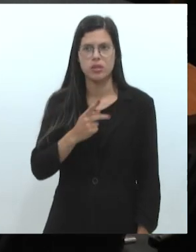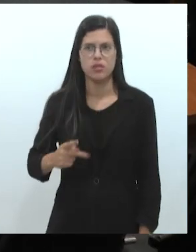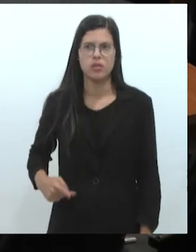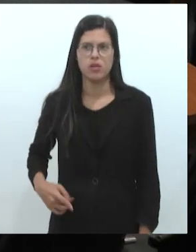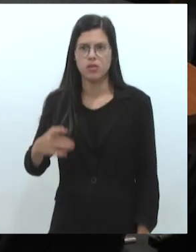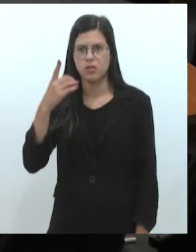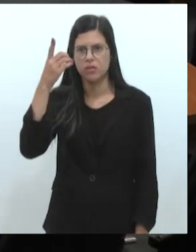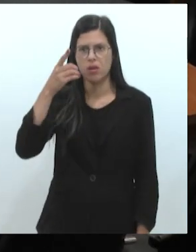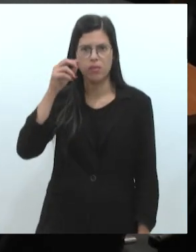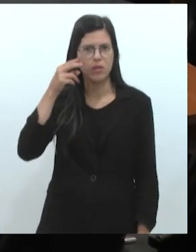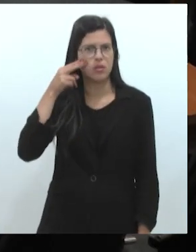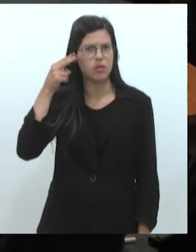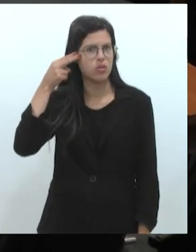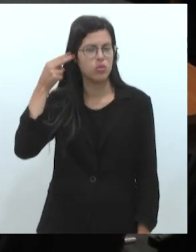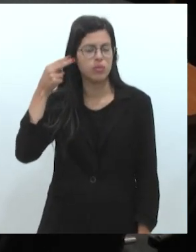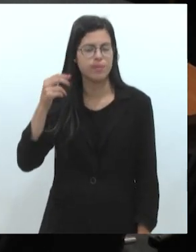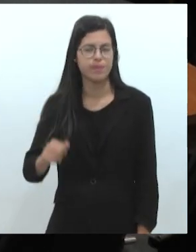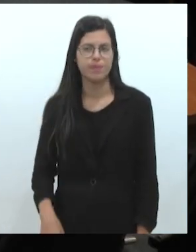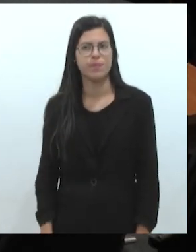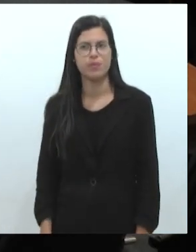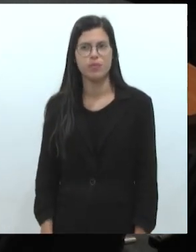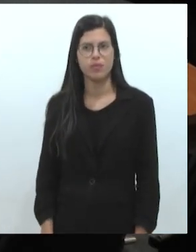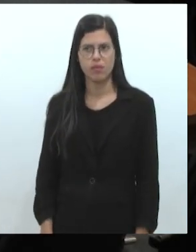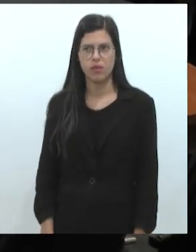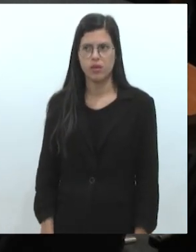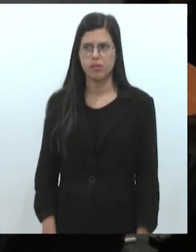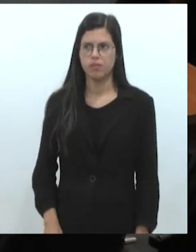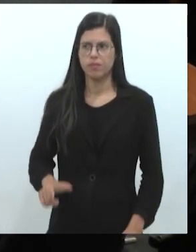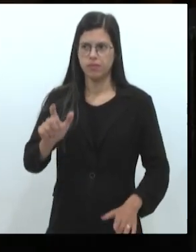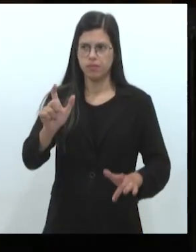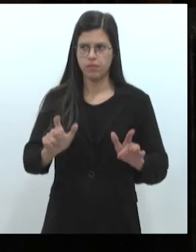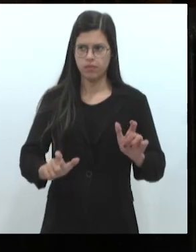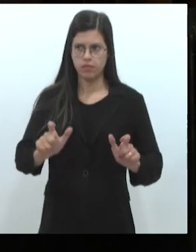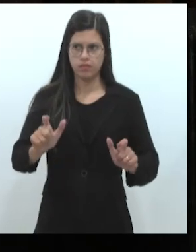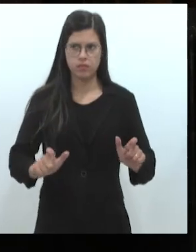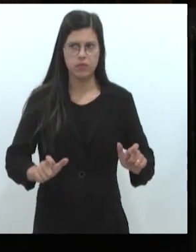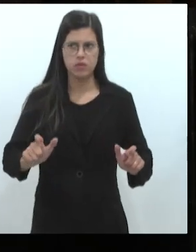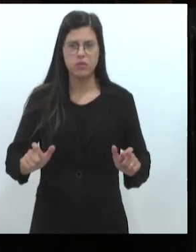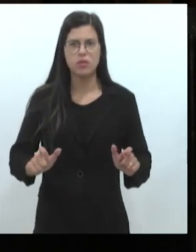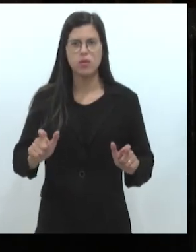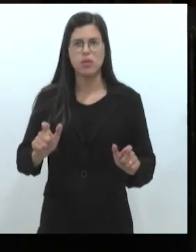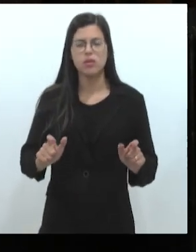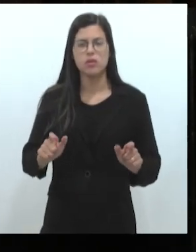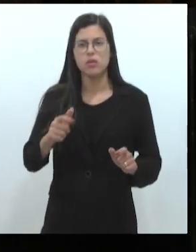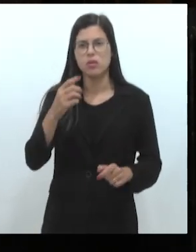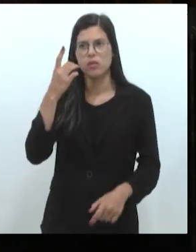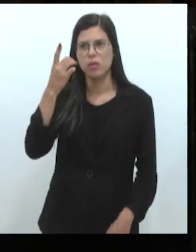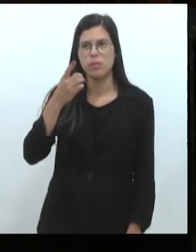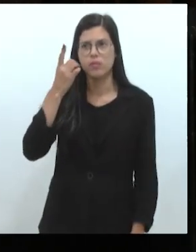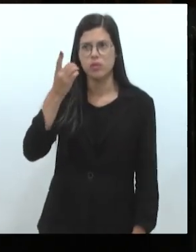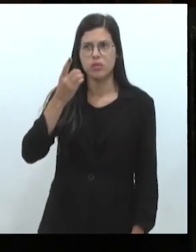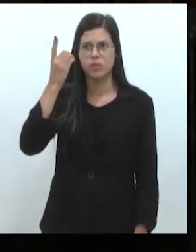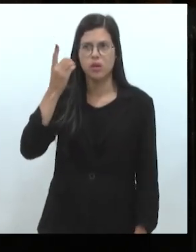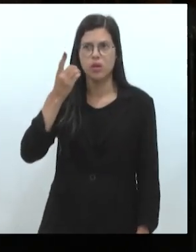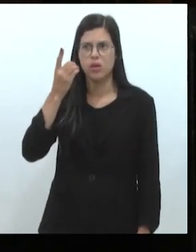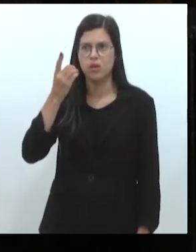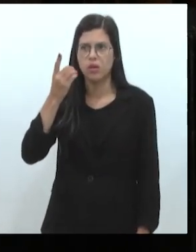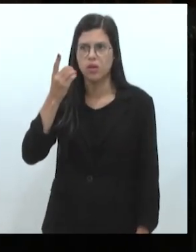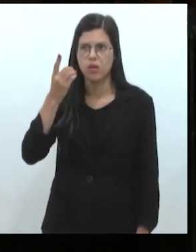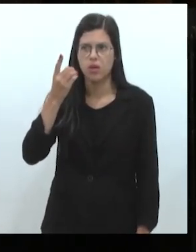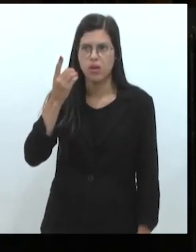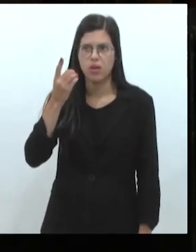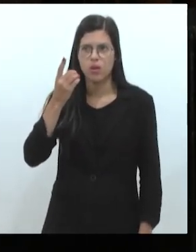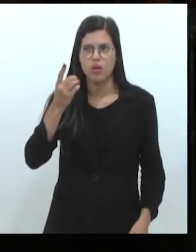deputada Tia Ju, senhoras e senhores deputados que ainda resistem